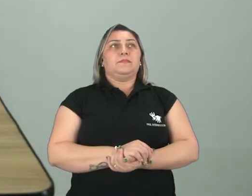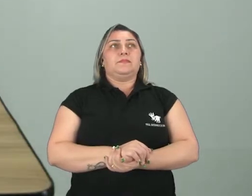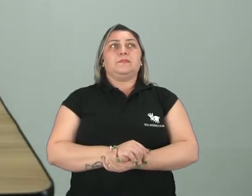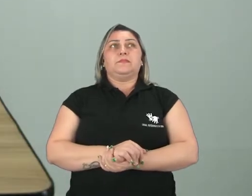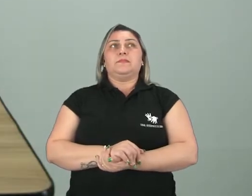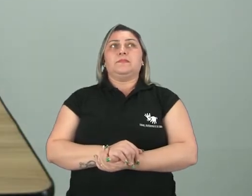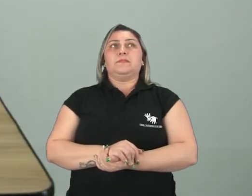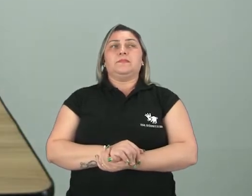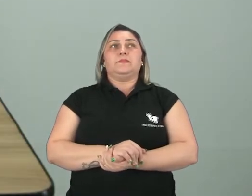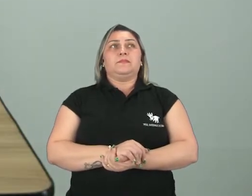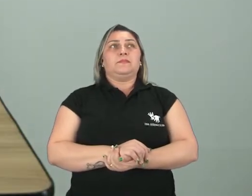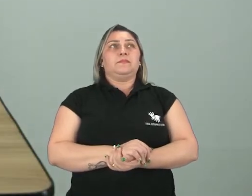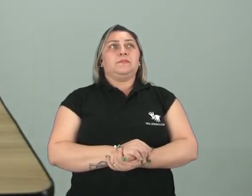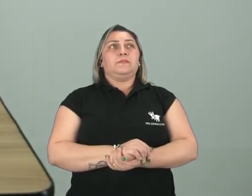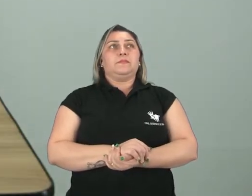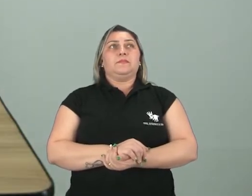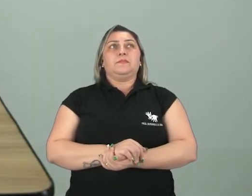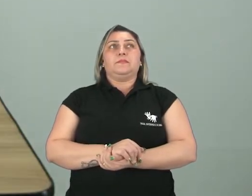Caja